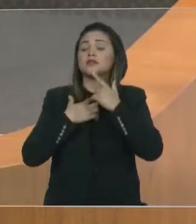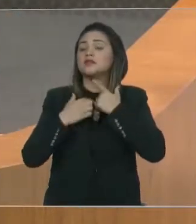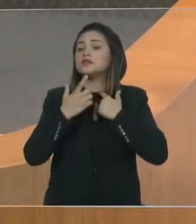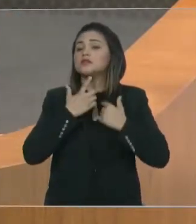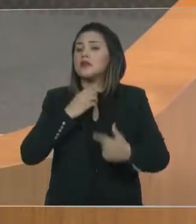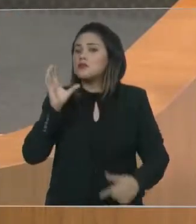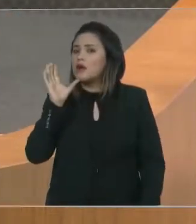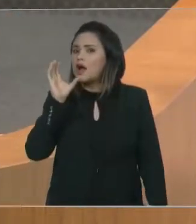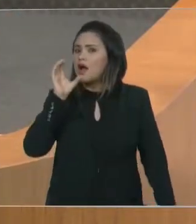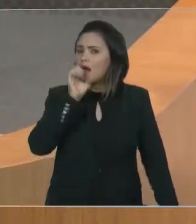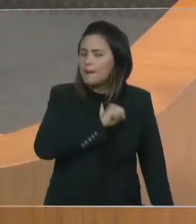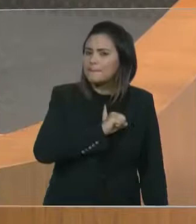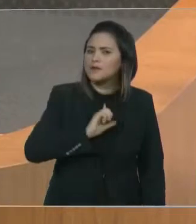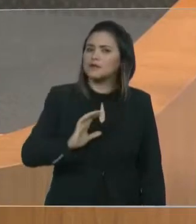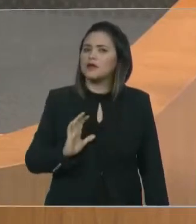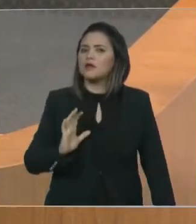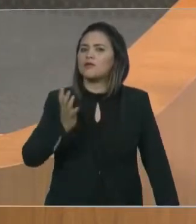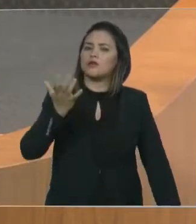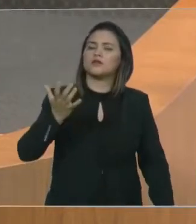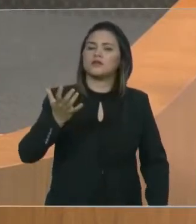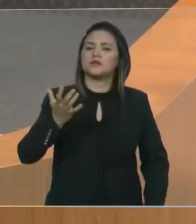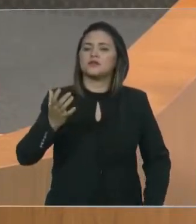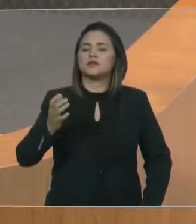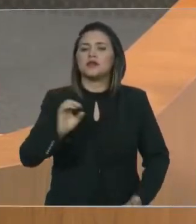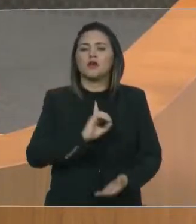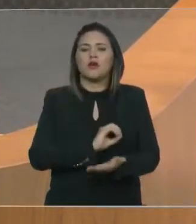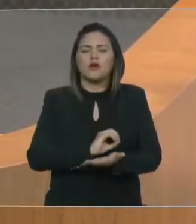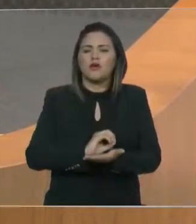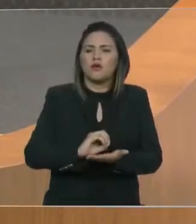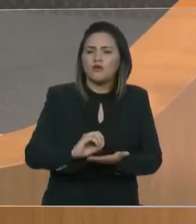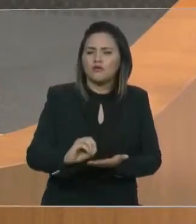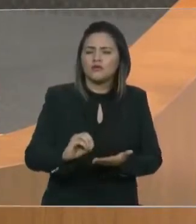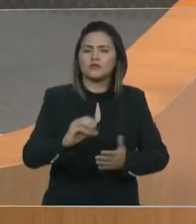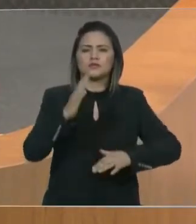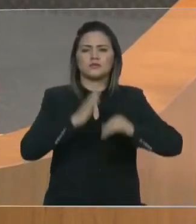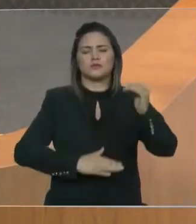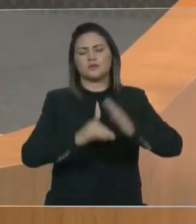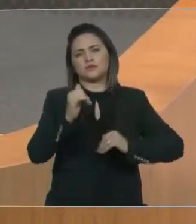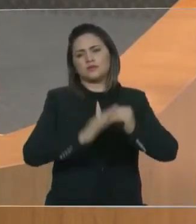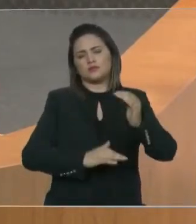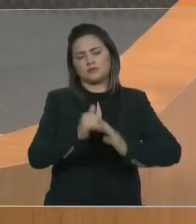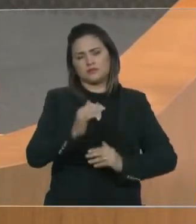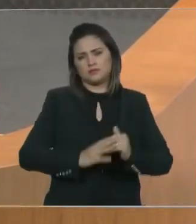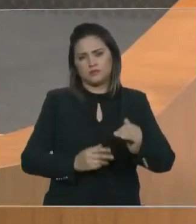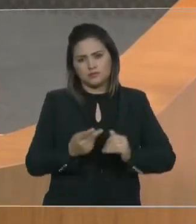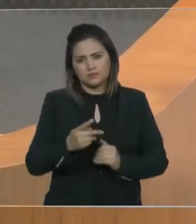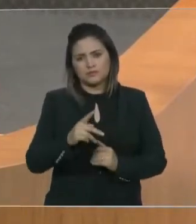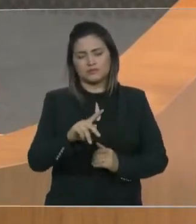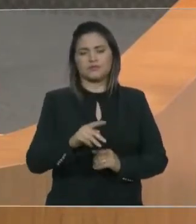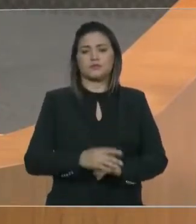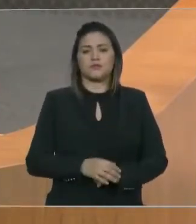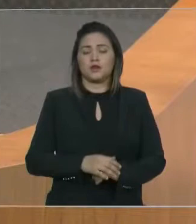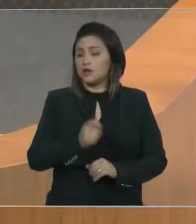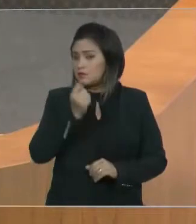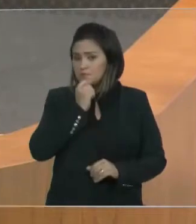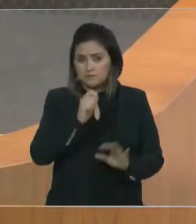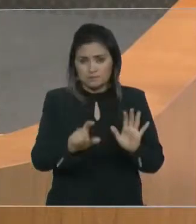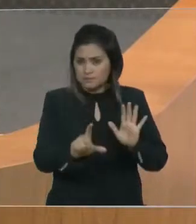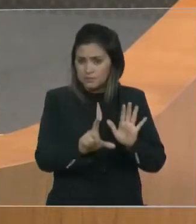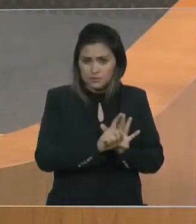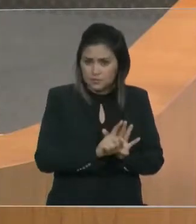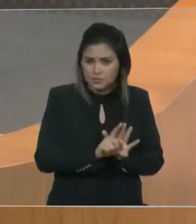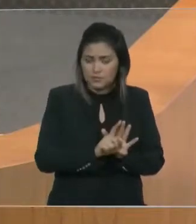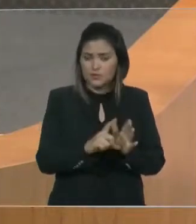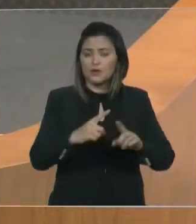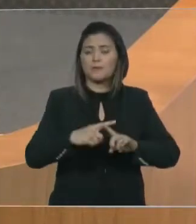profissão venha a ser oficializada, porque se não é legalmente oficializada, no meu sentimento, no meu trabalho de profissional